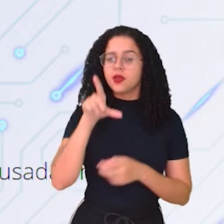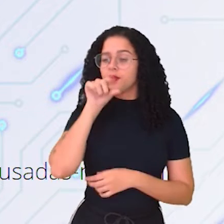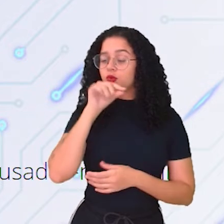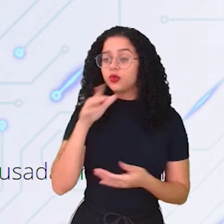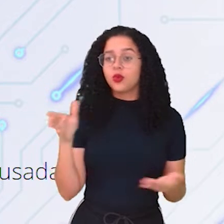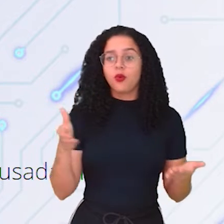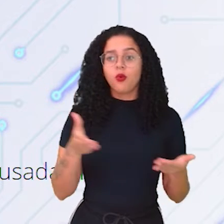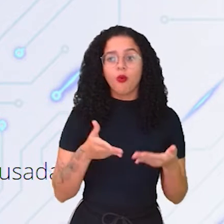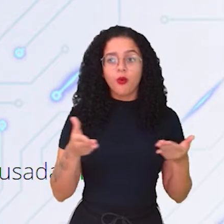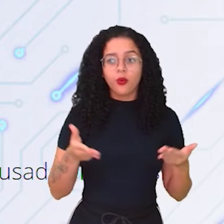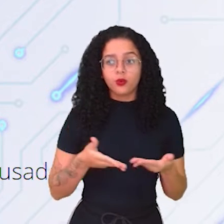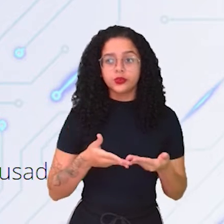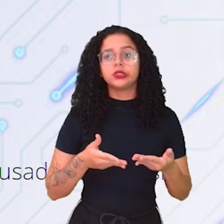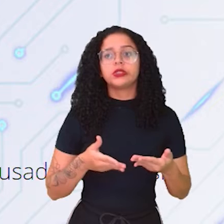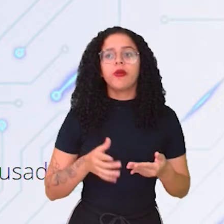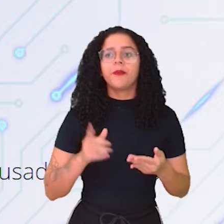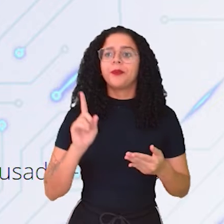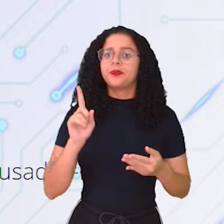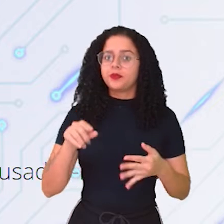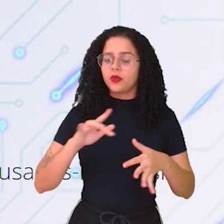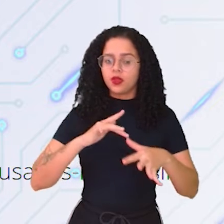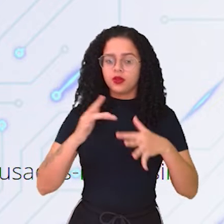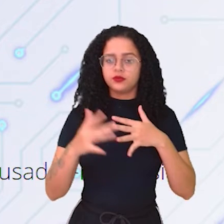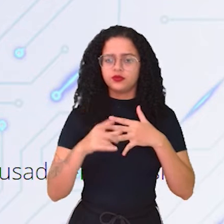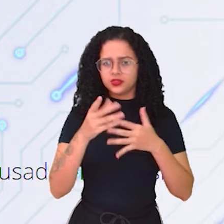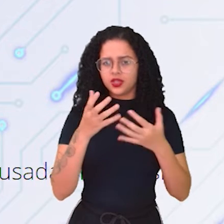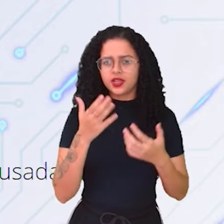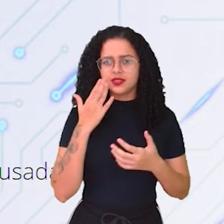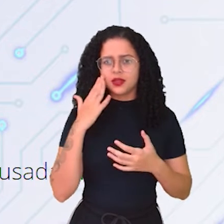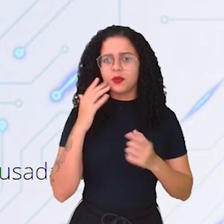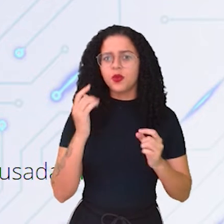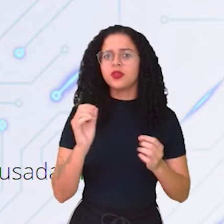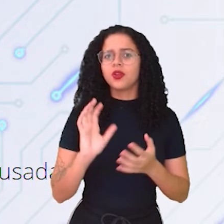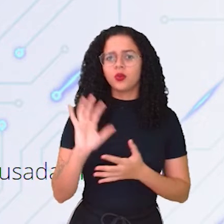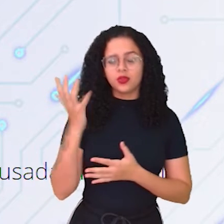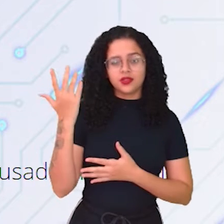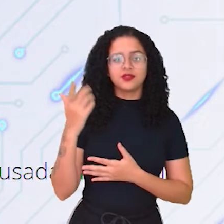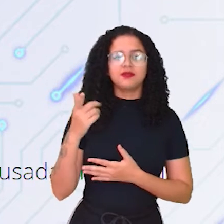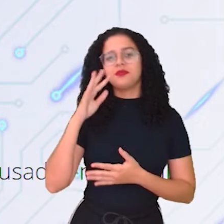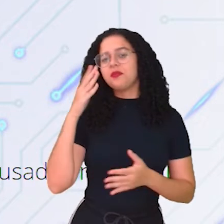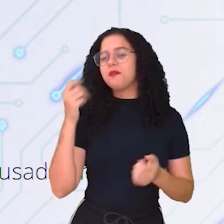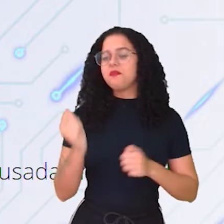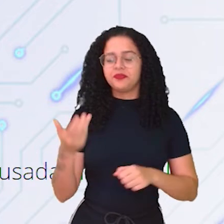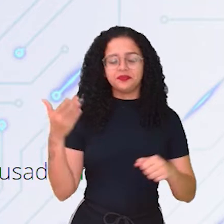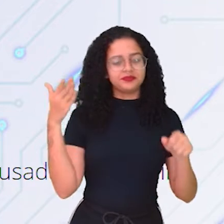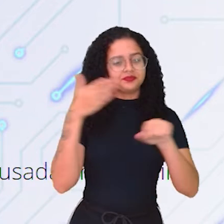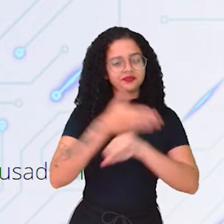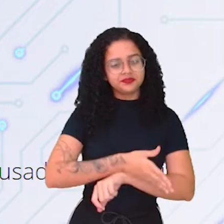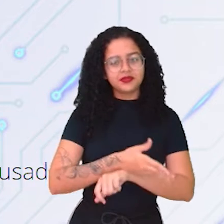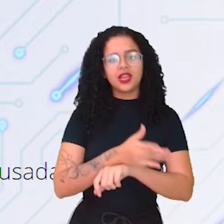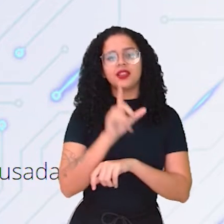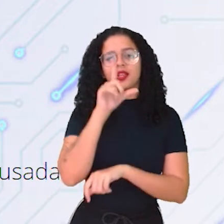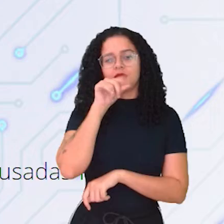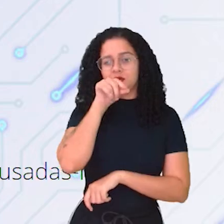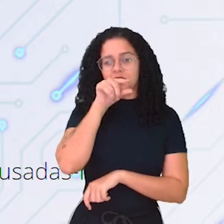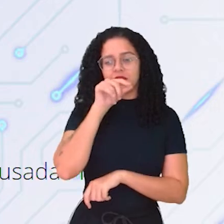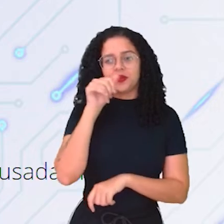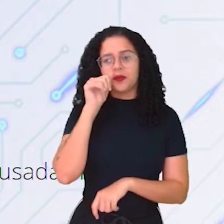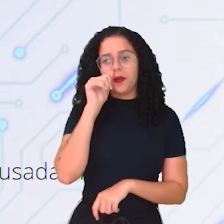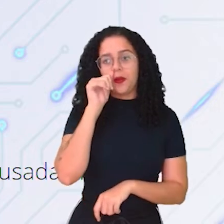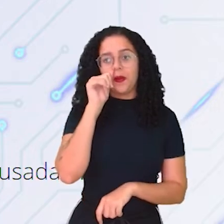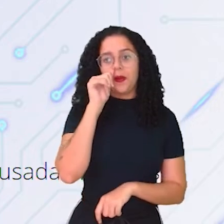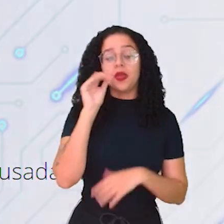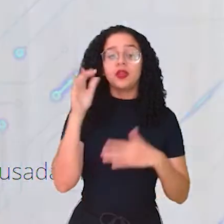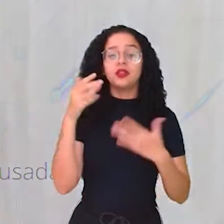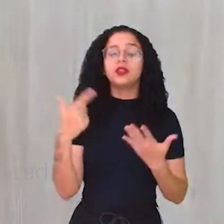hoje é aquela rede social que você quer saber o que está acontecendo no mundo? Vai lá no Twitter. Então a gente